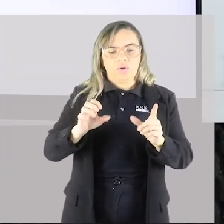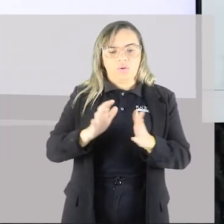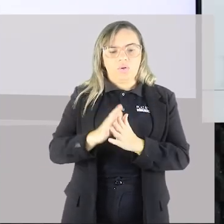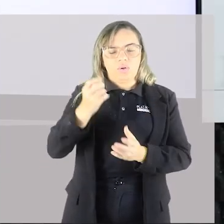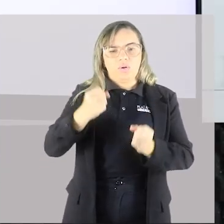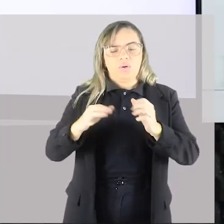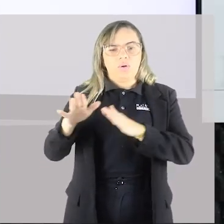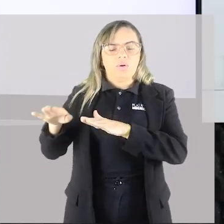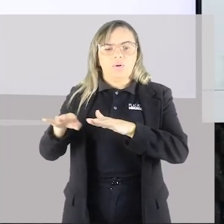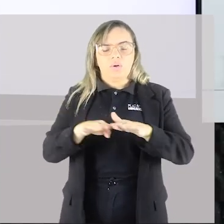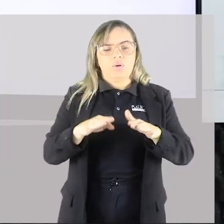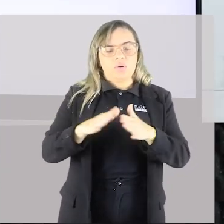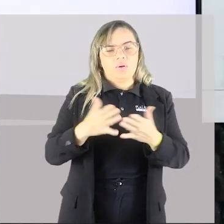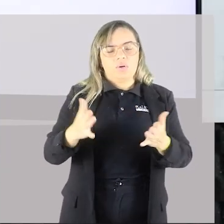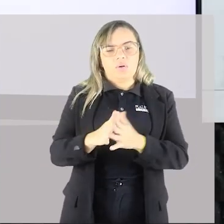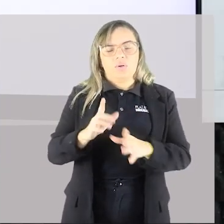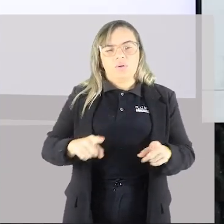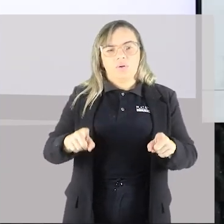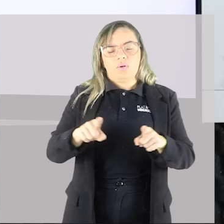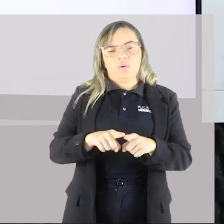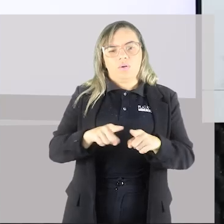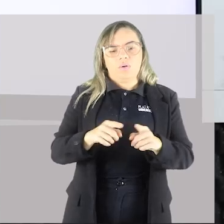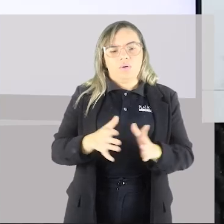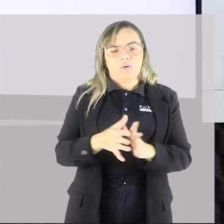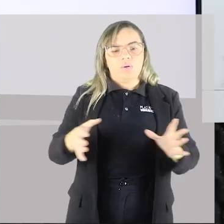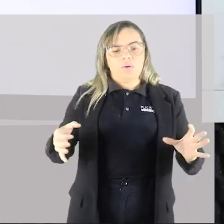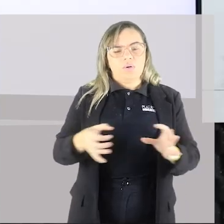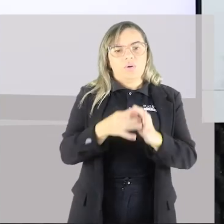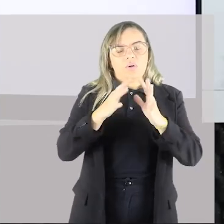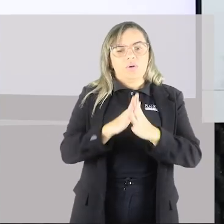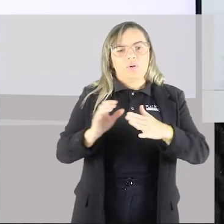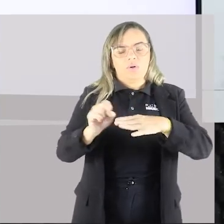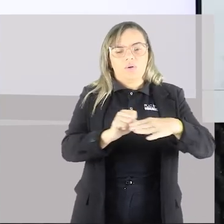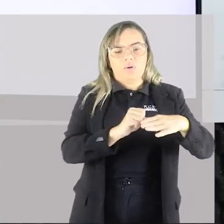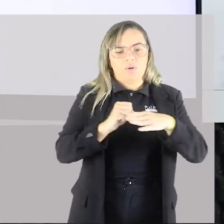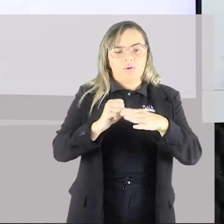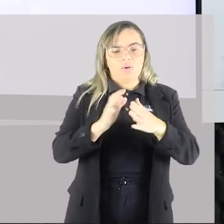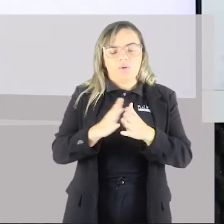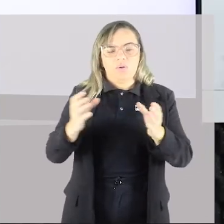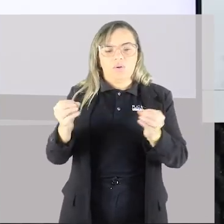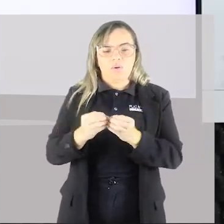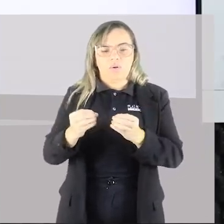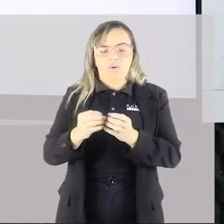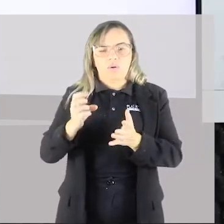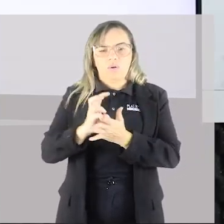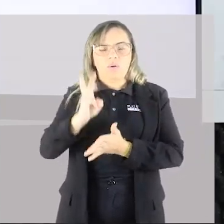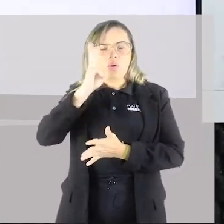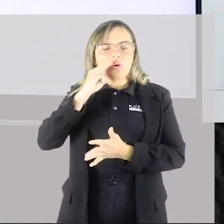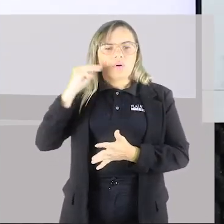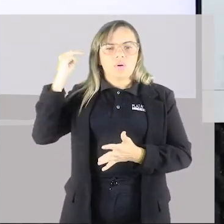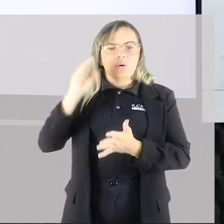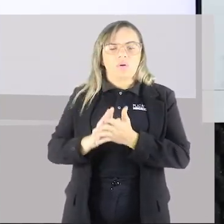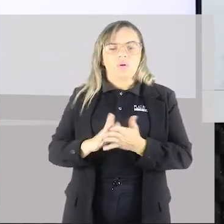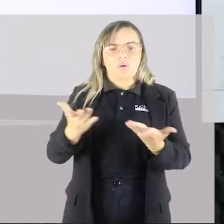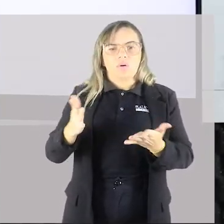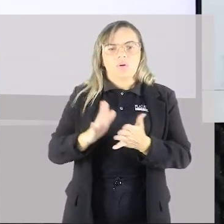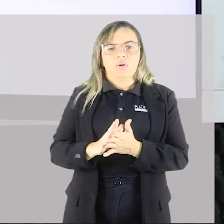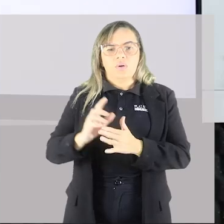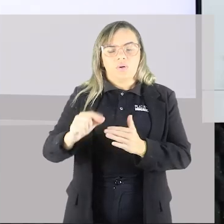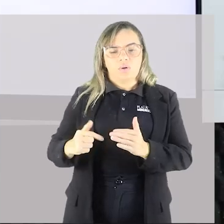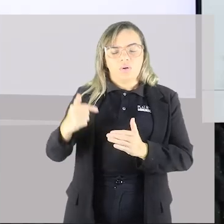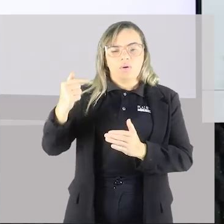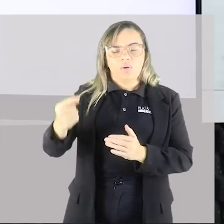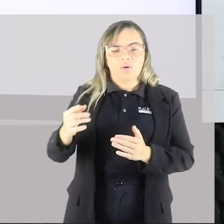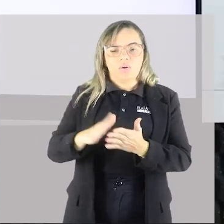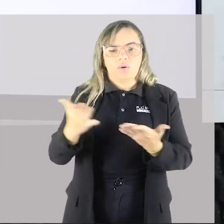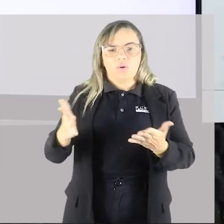planificação seria também mais associada ao socialismo, que chegasse ali um pouco perto do que Marx talvez mais asseverasse